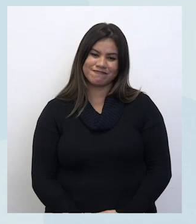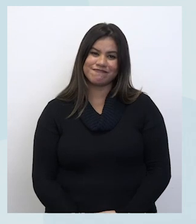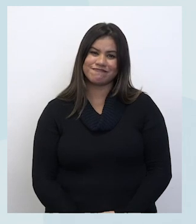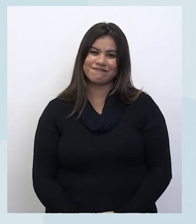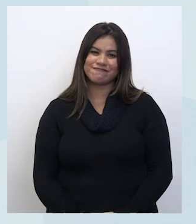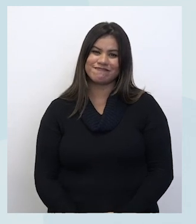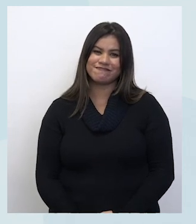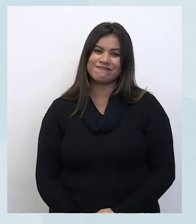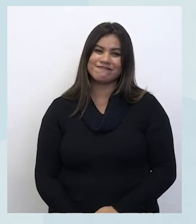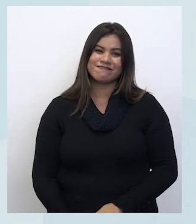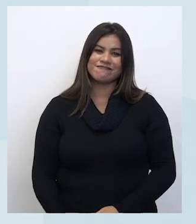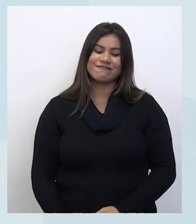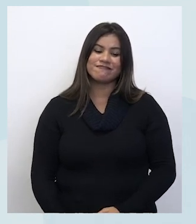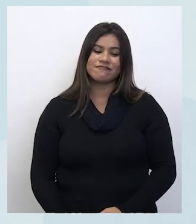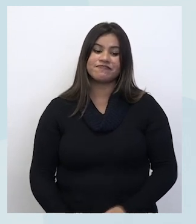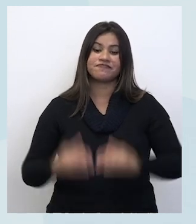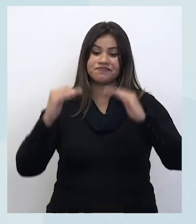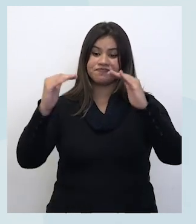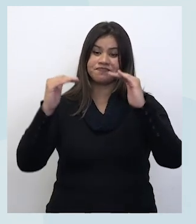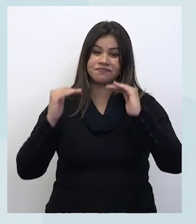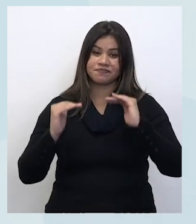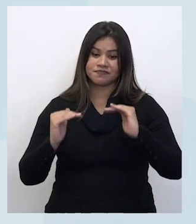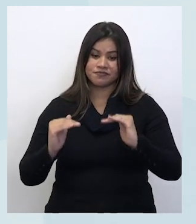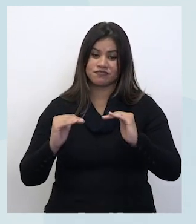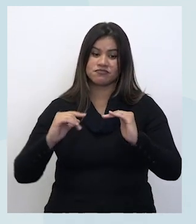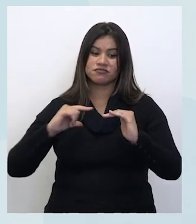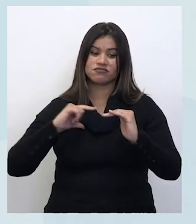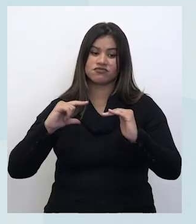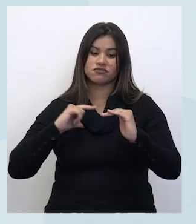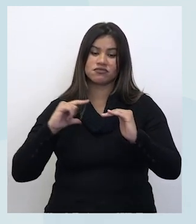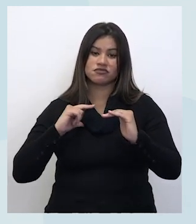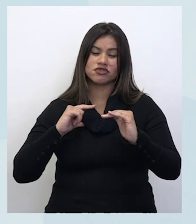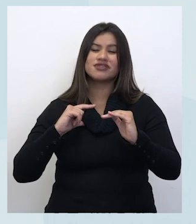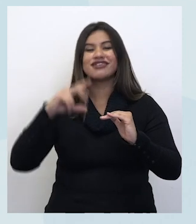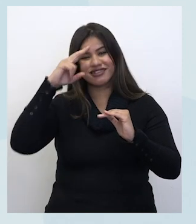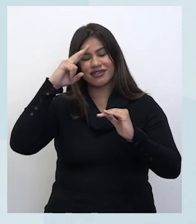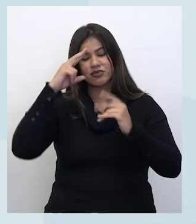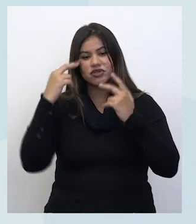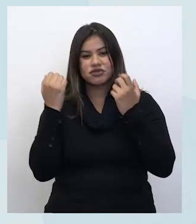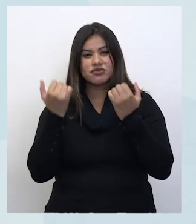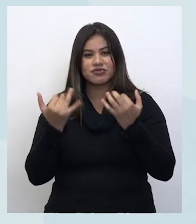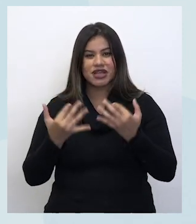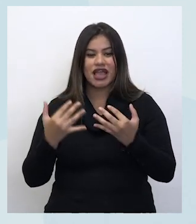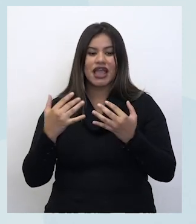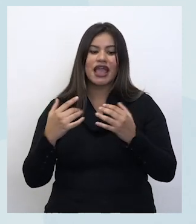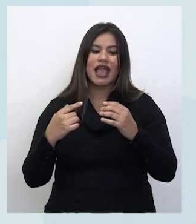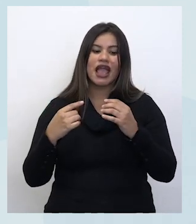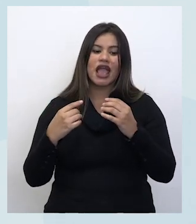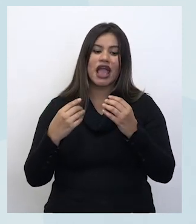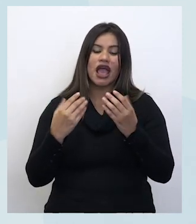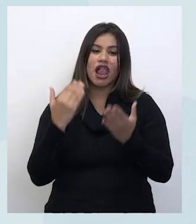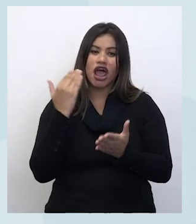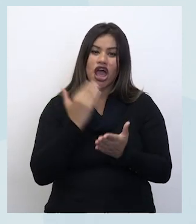competência socioemocional. Logo abaixo, a gente vai ter, então, lembra que eu falei para vocês que a rubrica